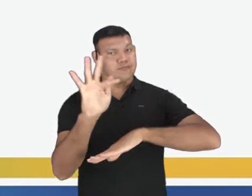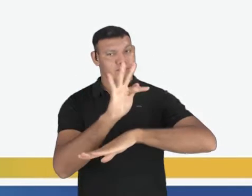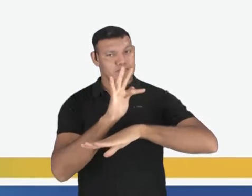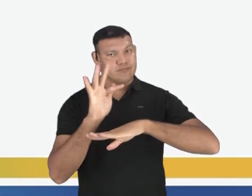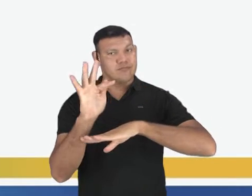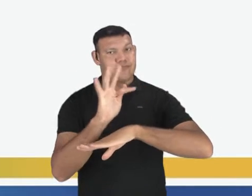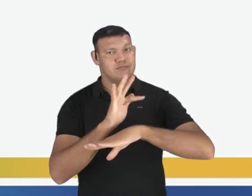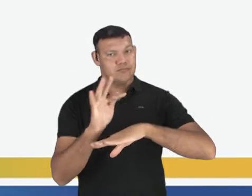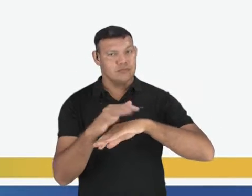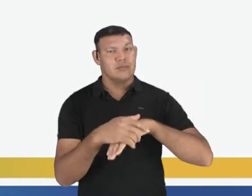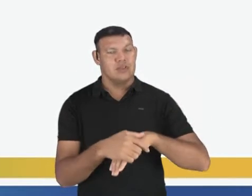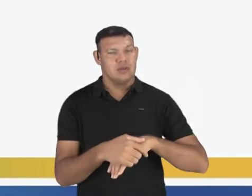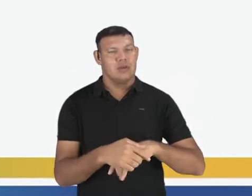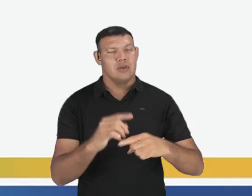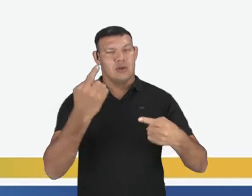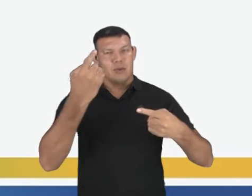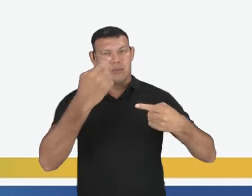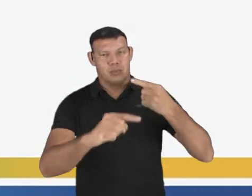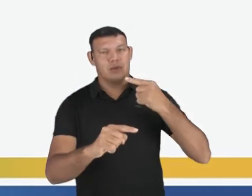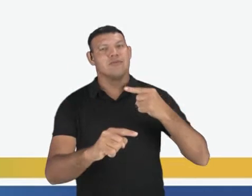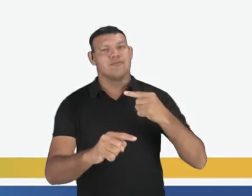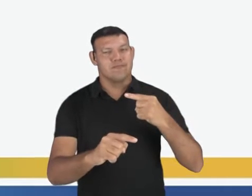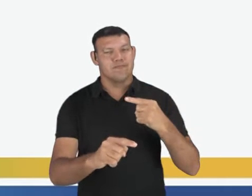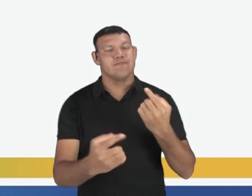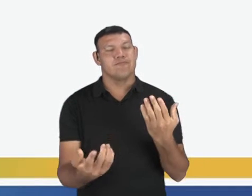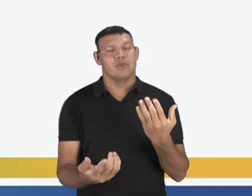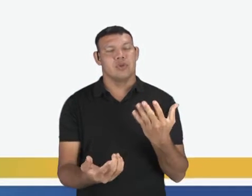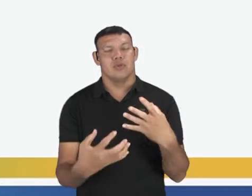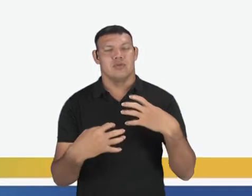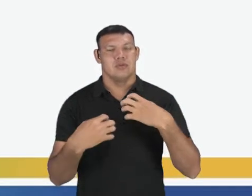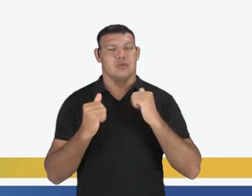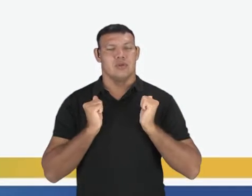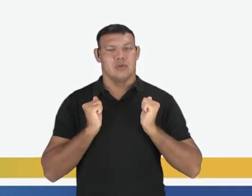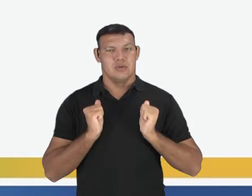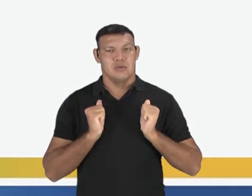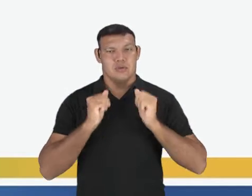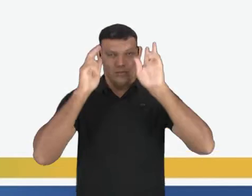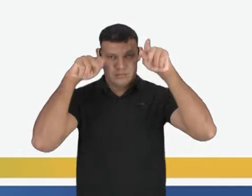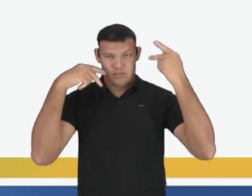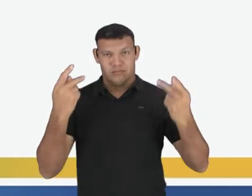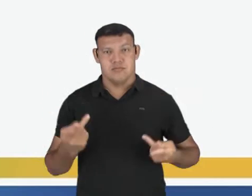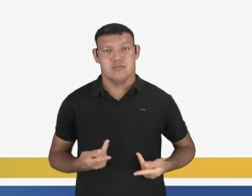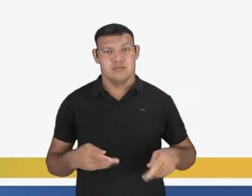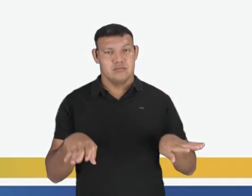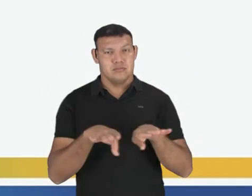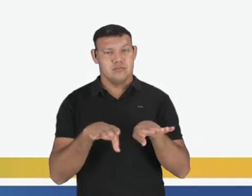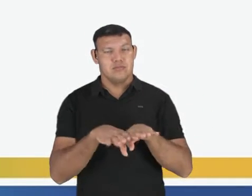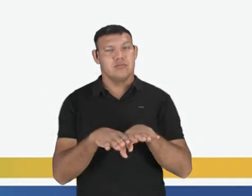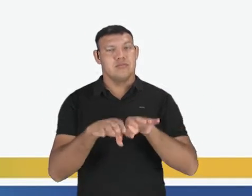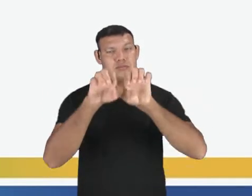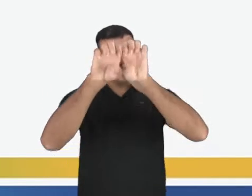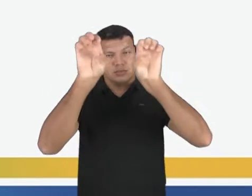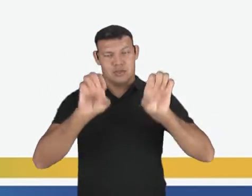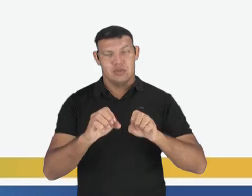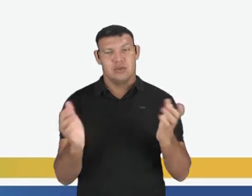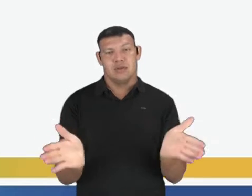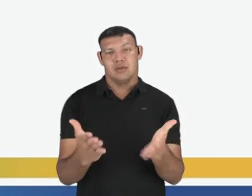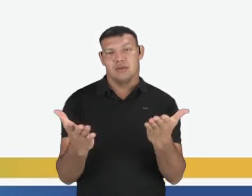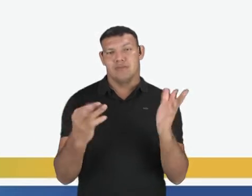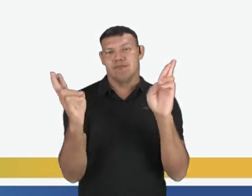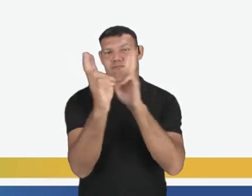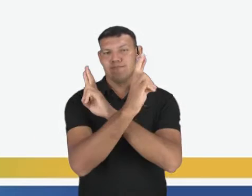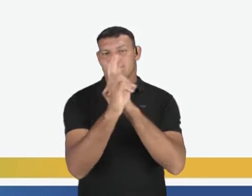são constrangimentos que moldam a interação humana e, consequentemente, estruturam incentivos nas